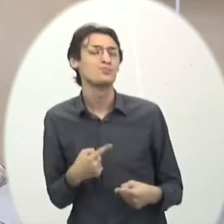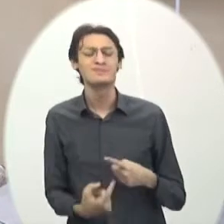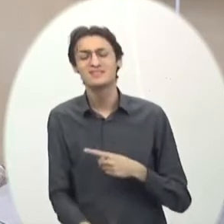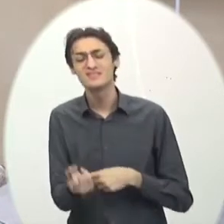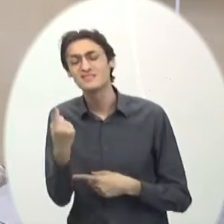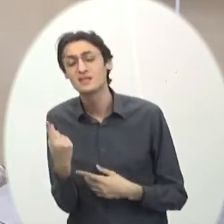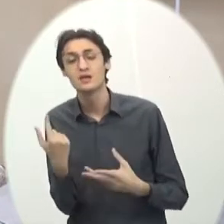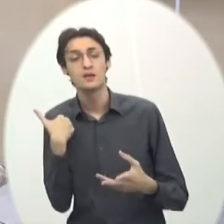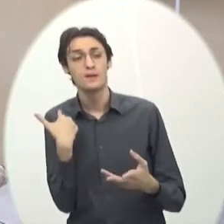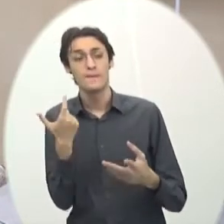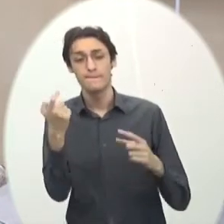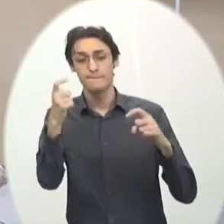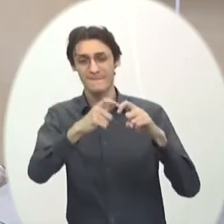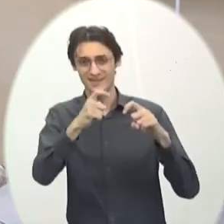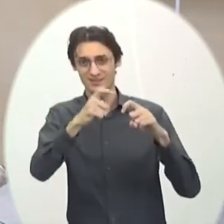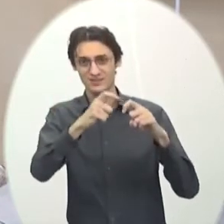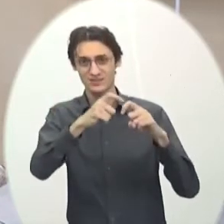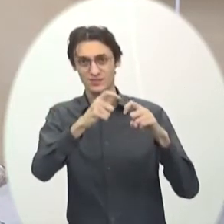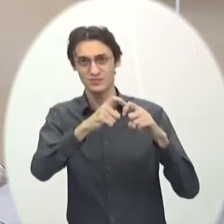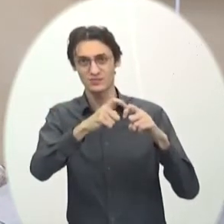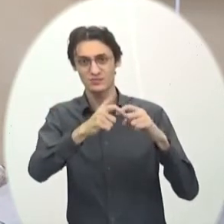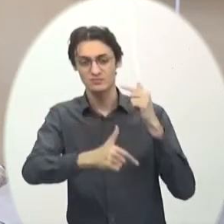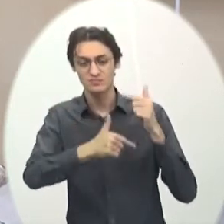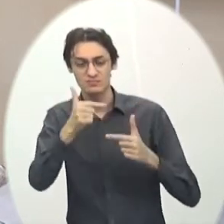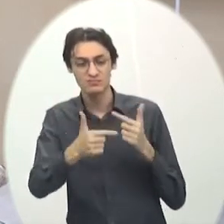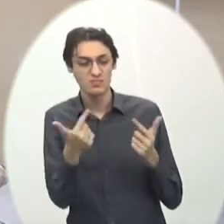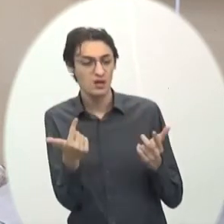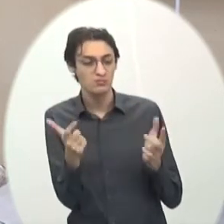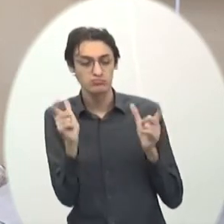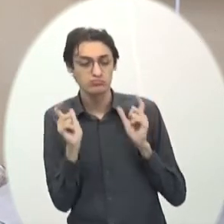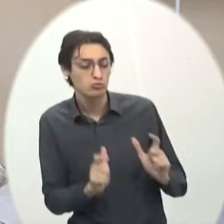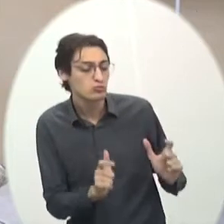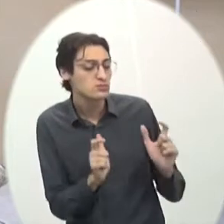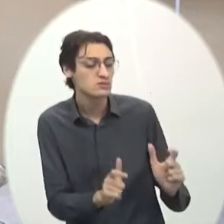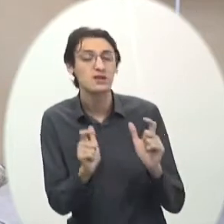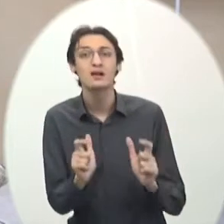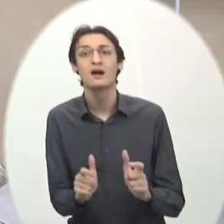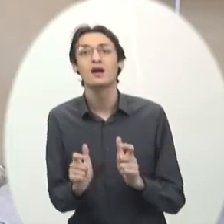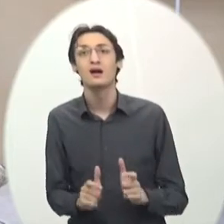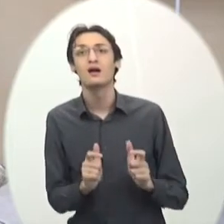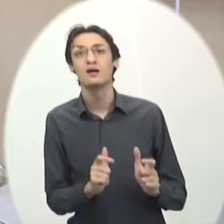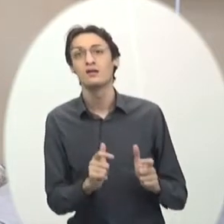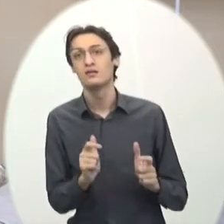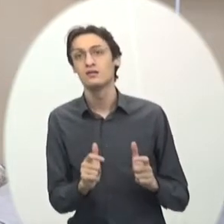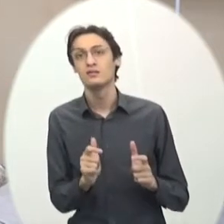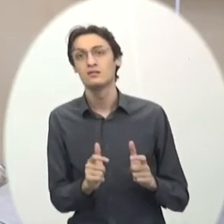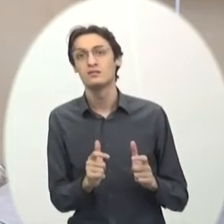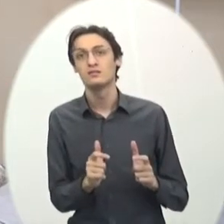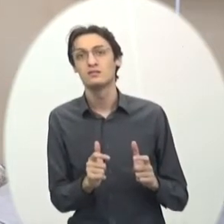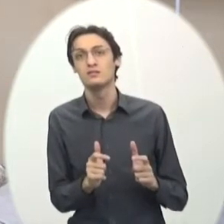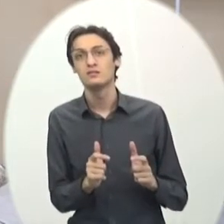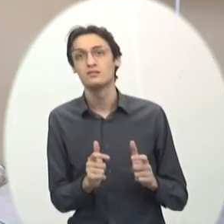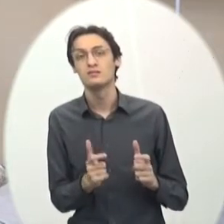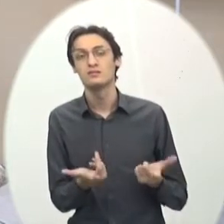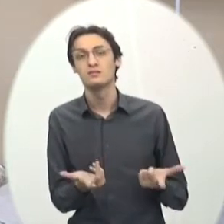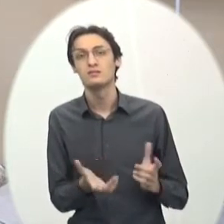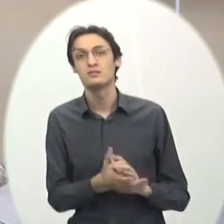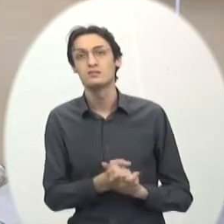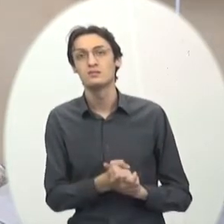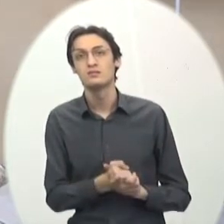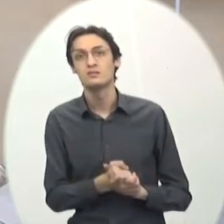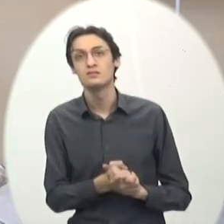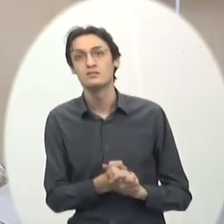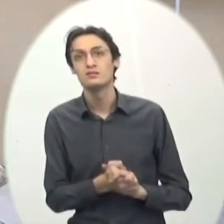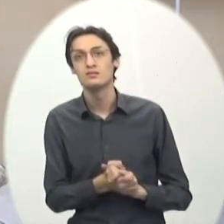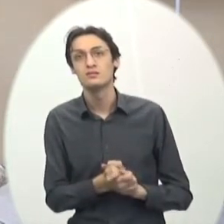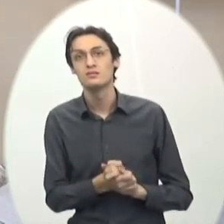os plantonistas que você tinha ficariam onde? Aonde eles estavam? Eles ficariam de plantão? Aonde que eles